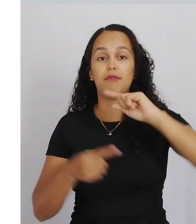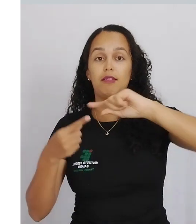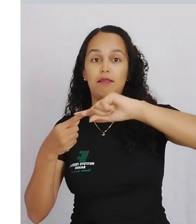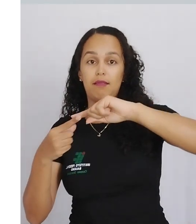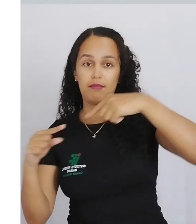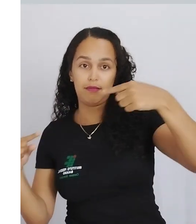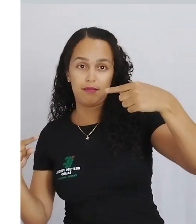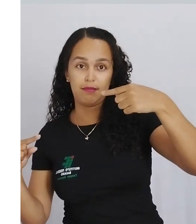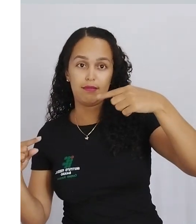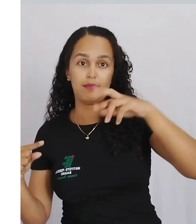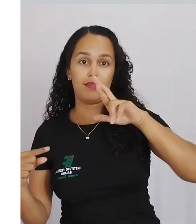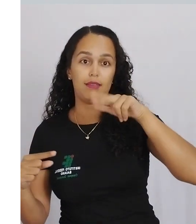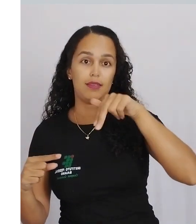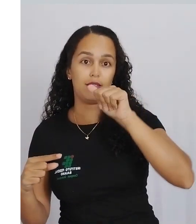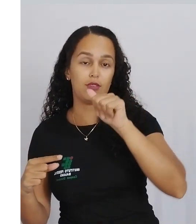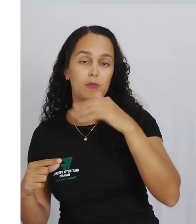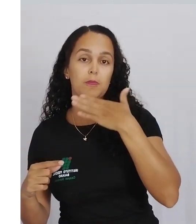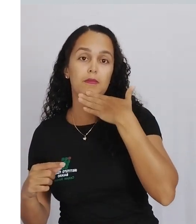RNA